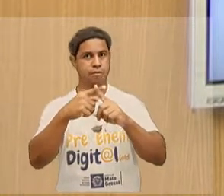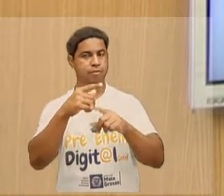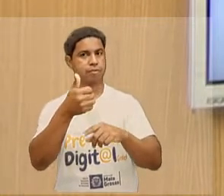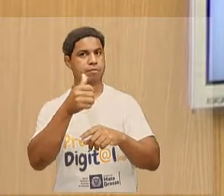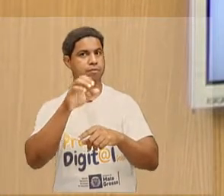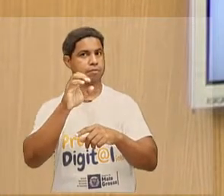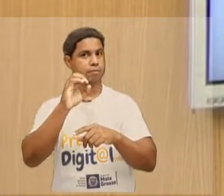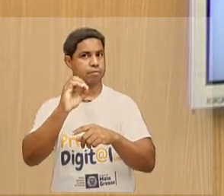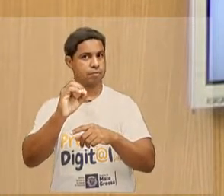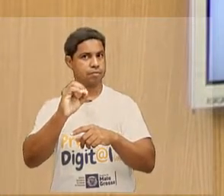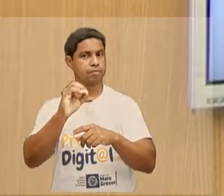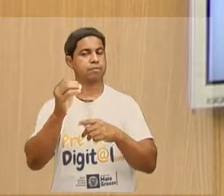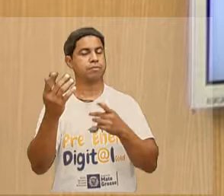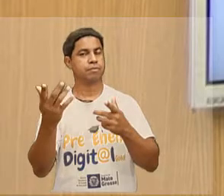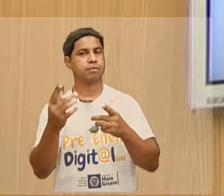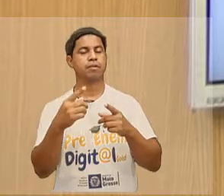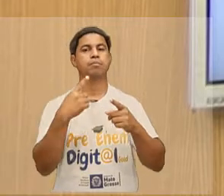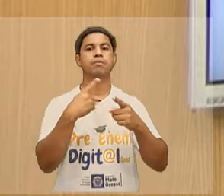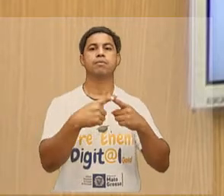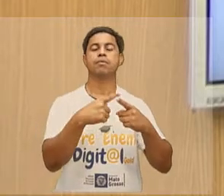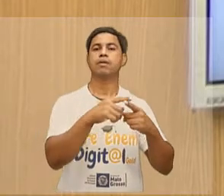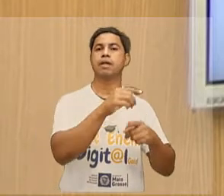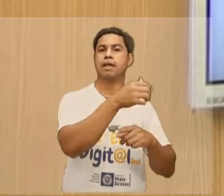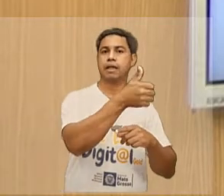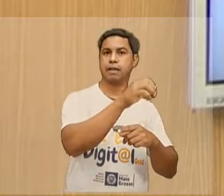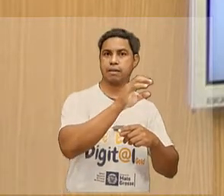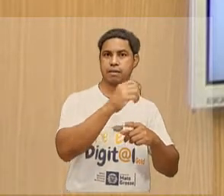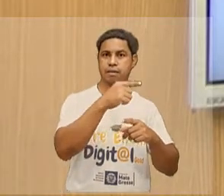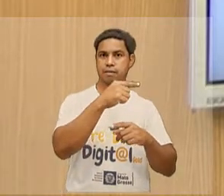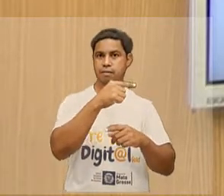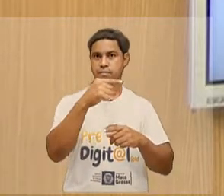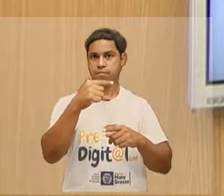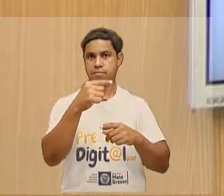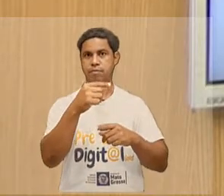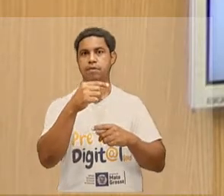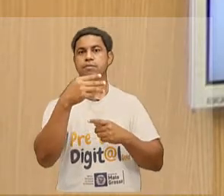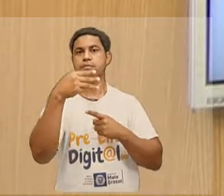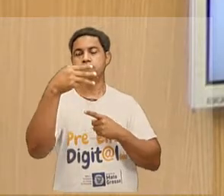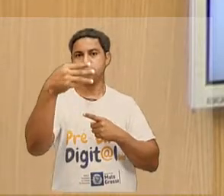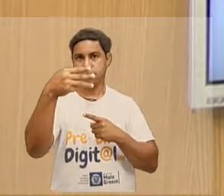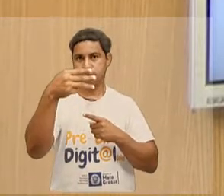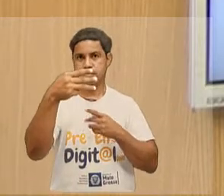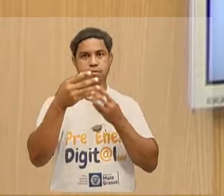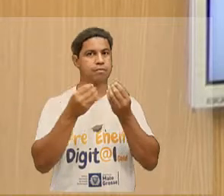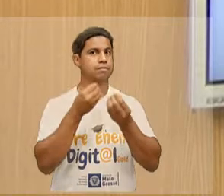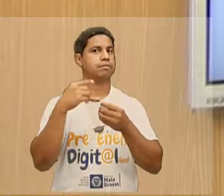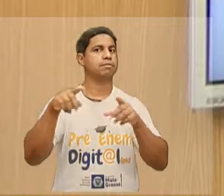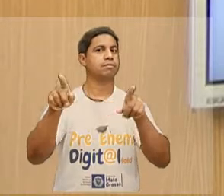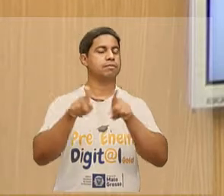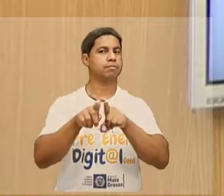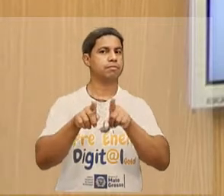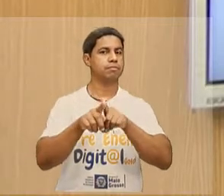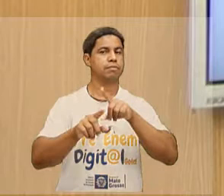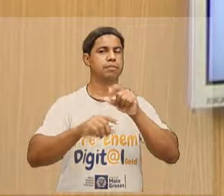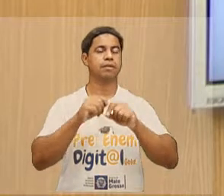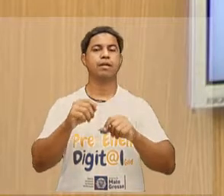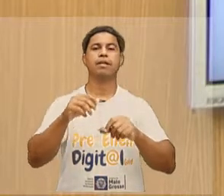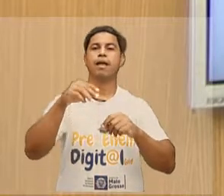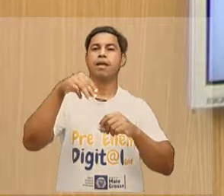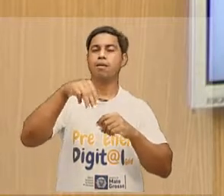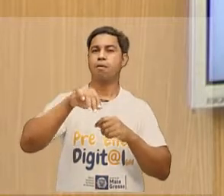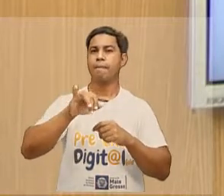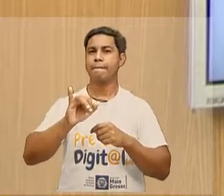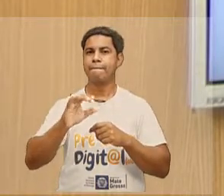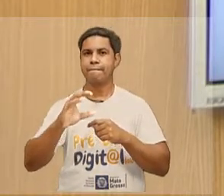significa 10 na menos 3, é a milésima parte. Mas tem o micron, que é 10 a menos 6,